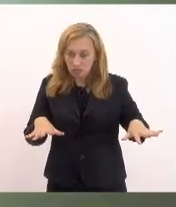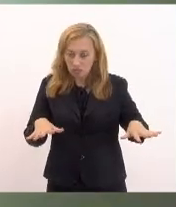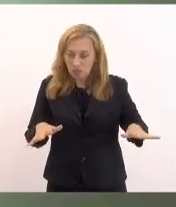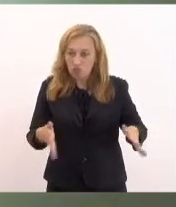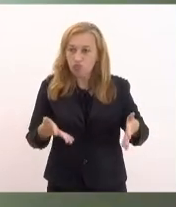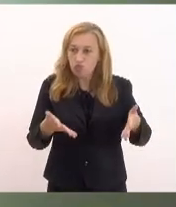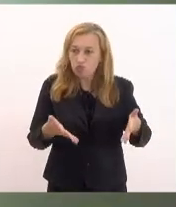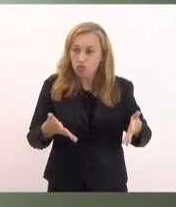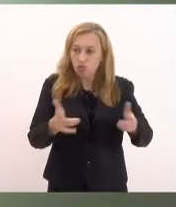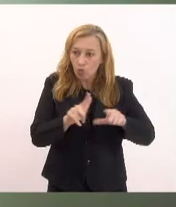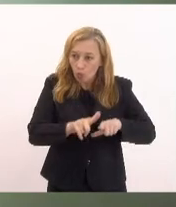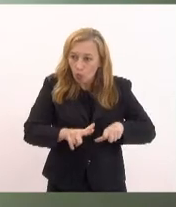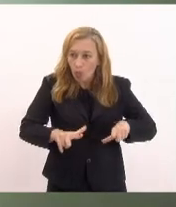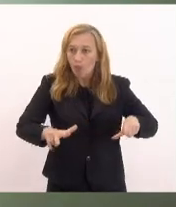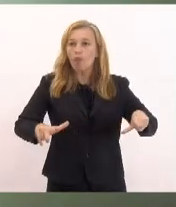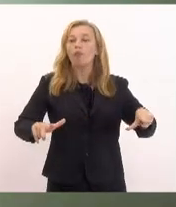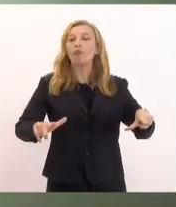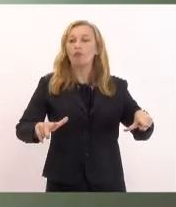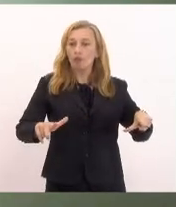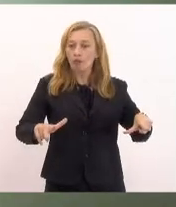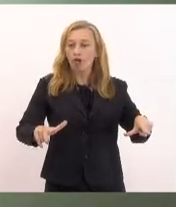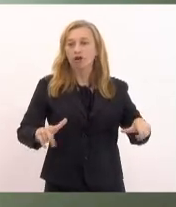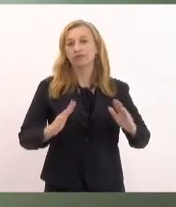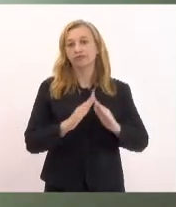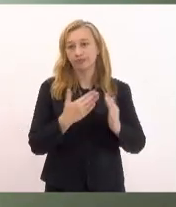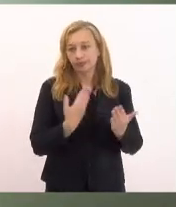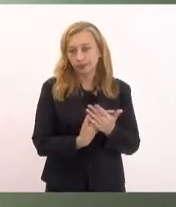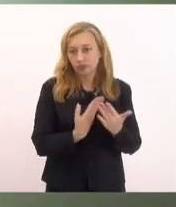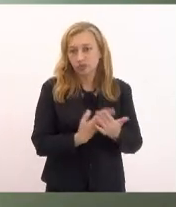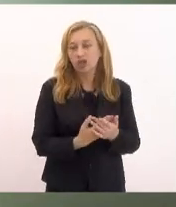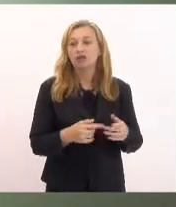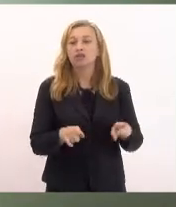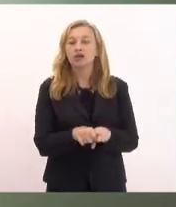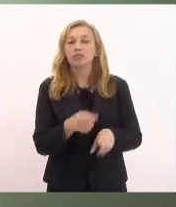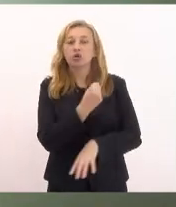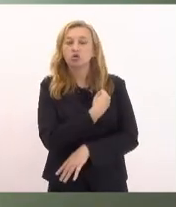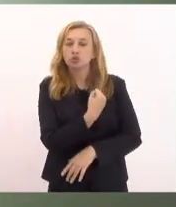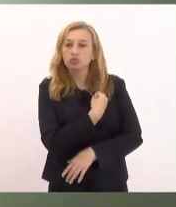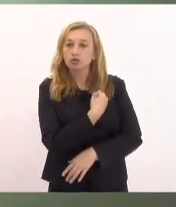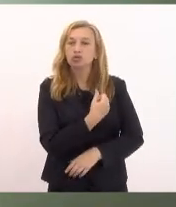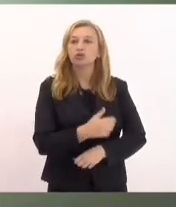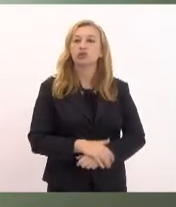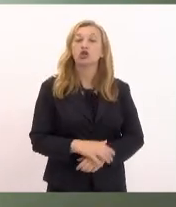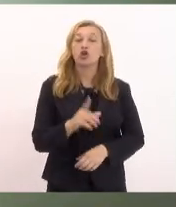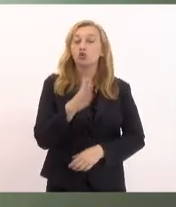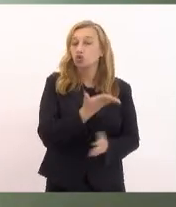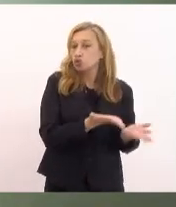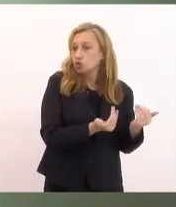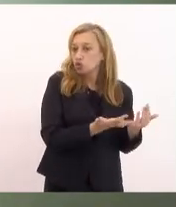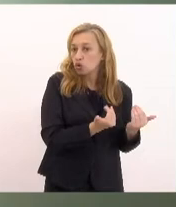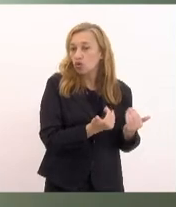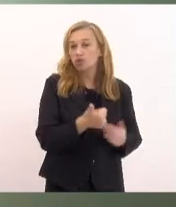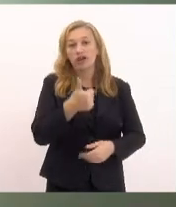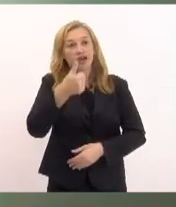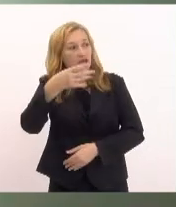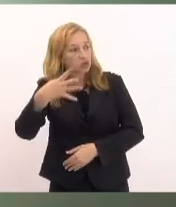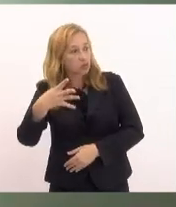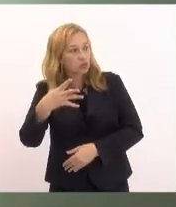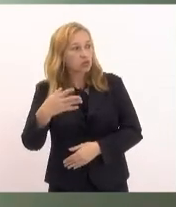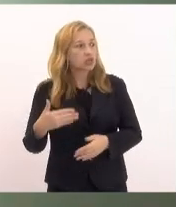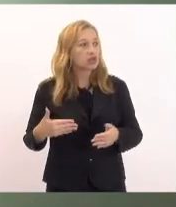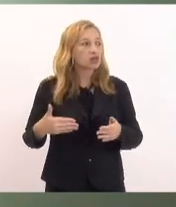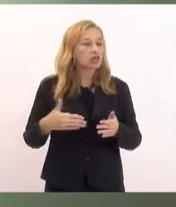a evasão escolar. E há também um dado de que os jovens entre 14